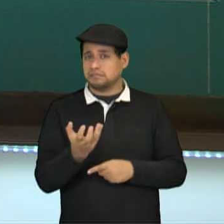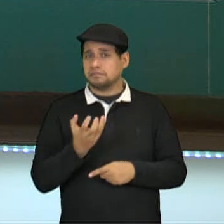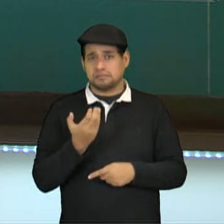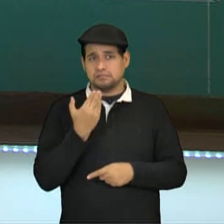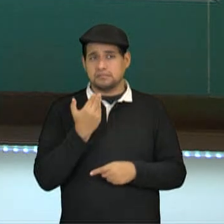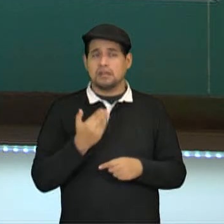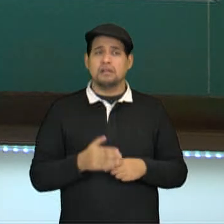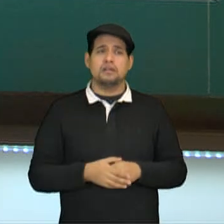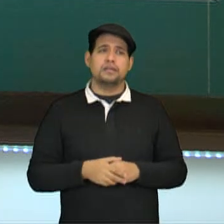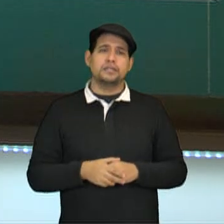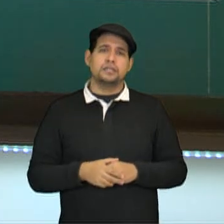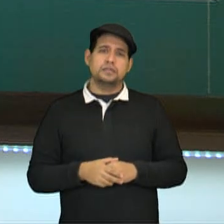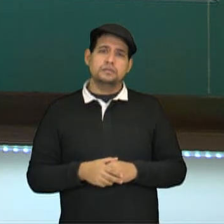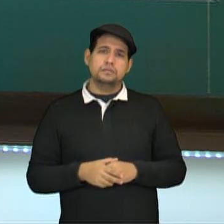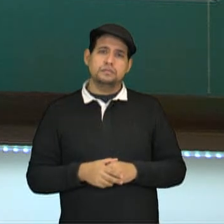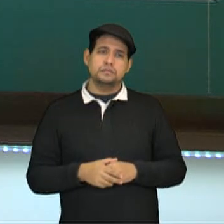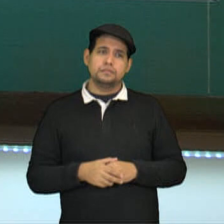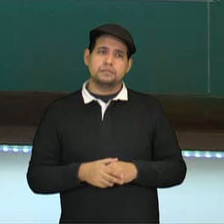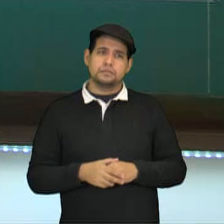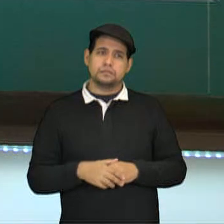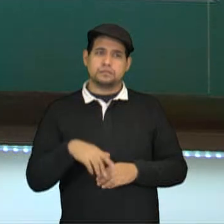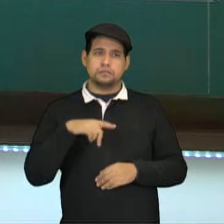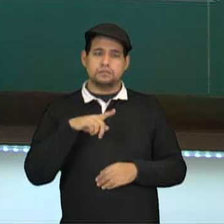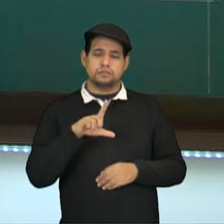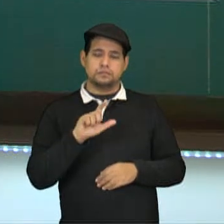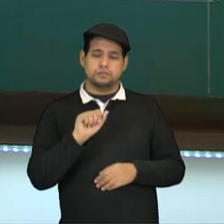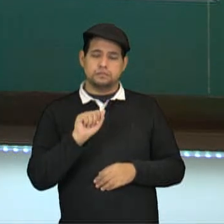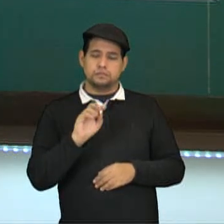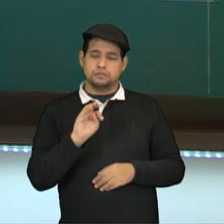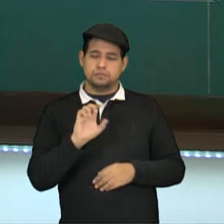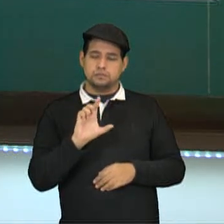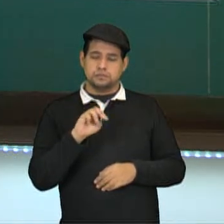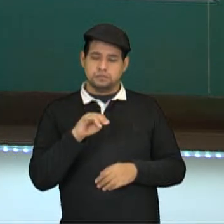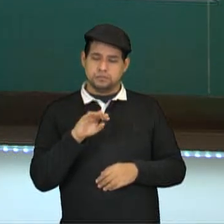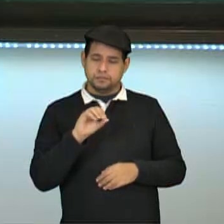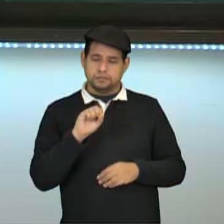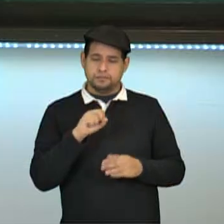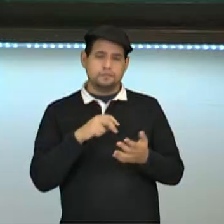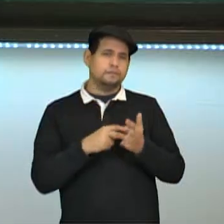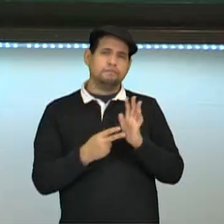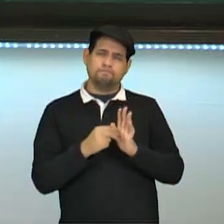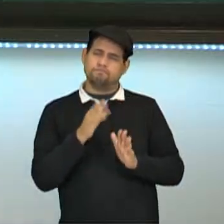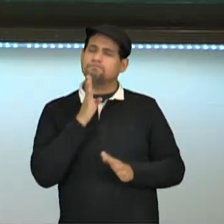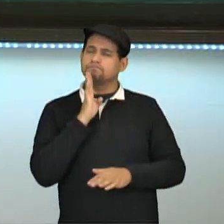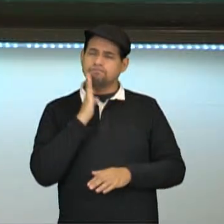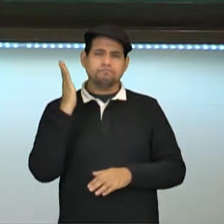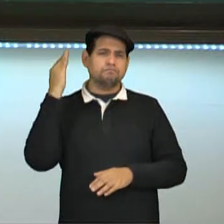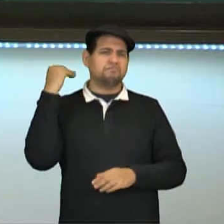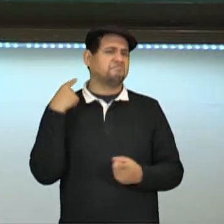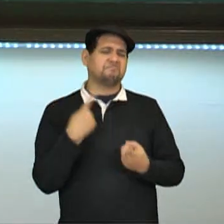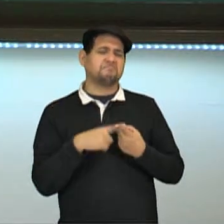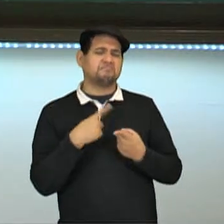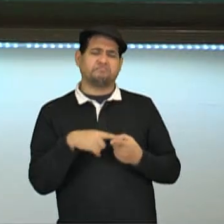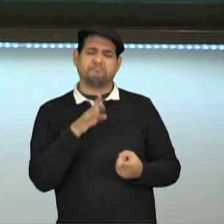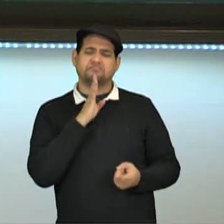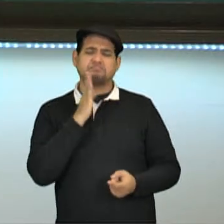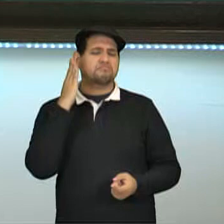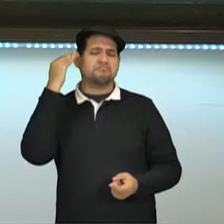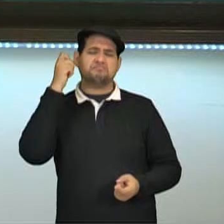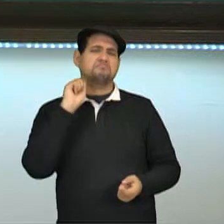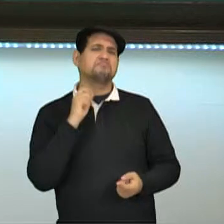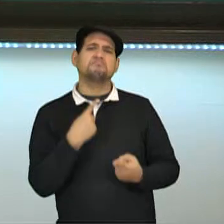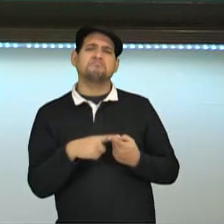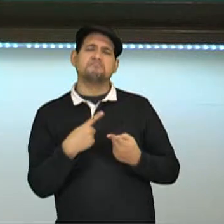devorar. Os plateumintos parasitas são muito conhecidos. Por que eles são muito